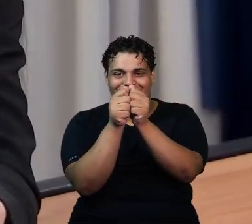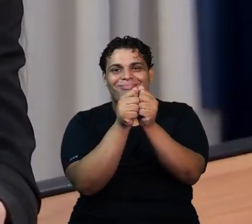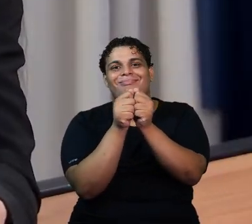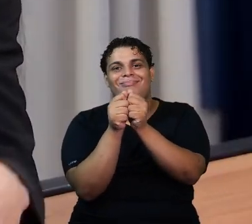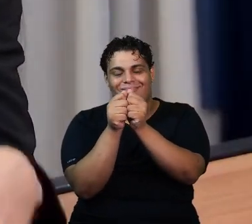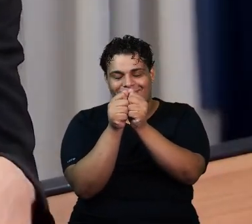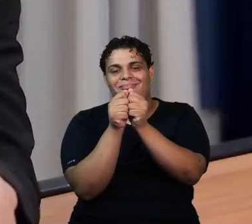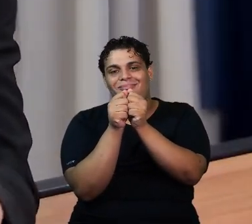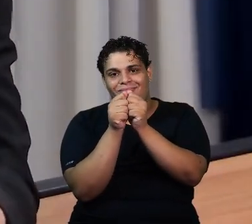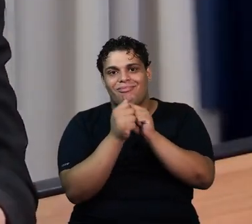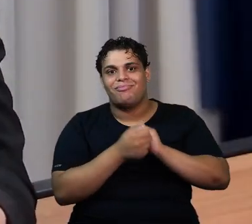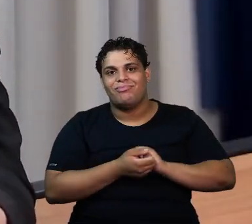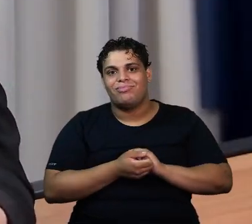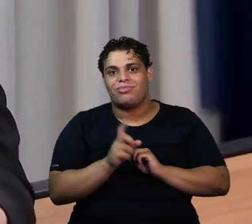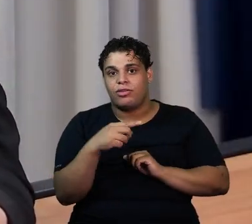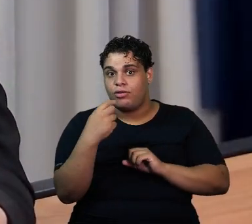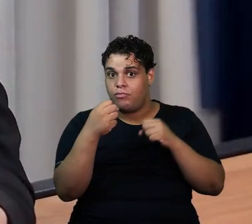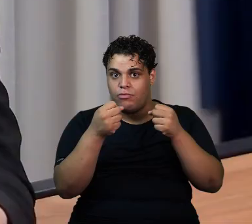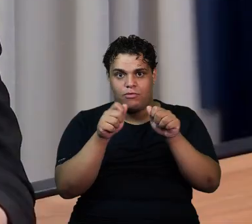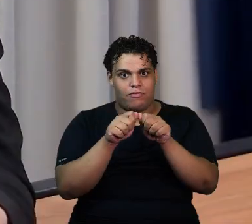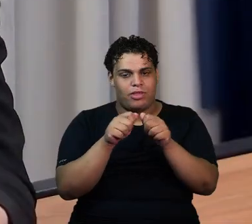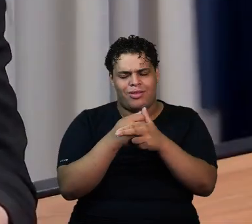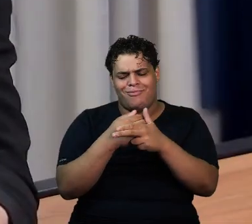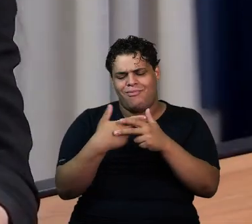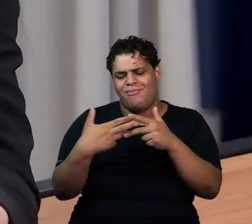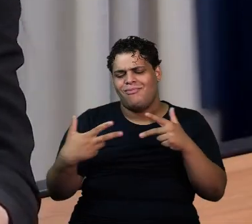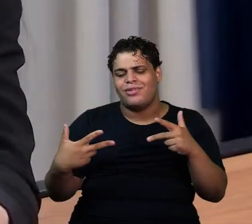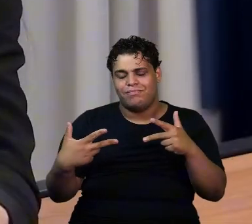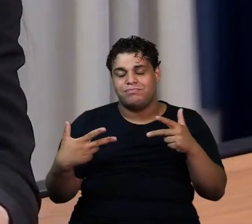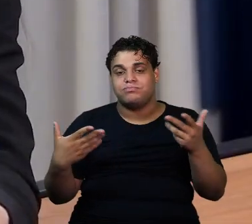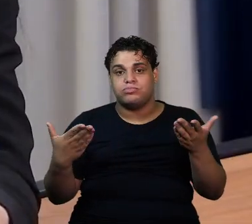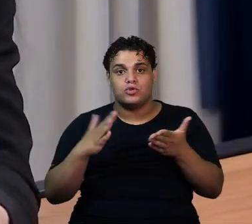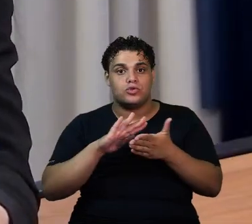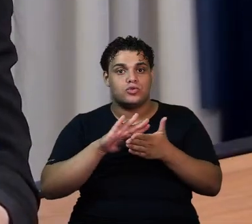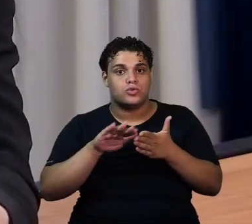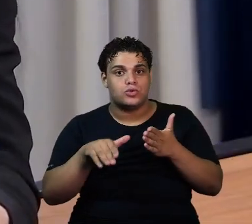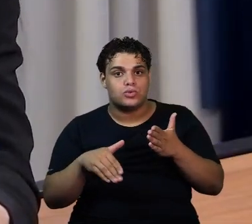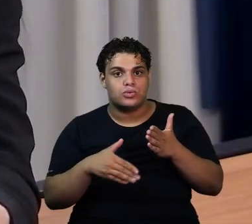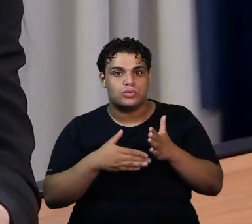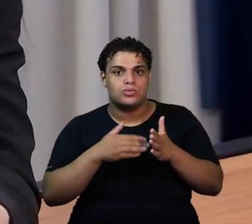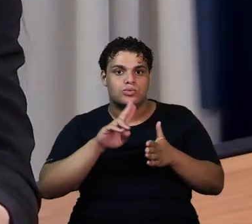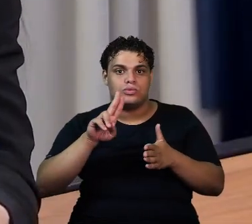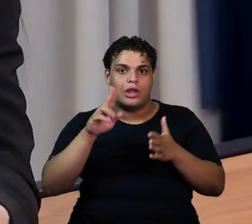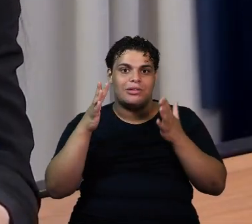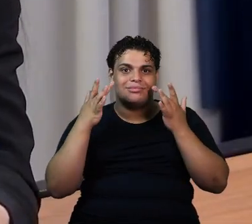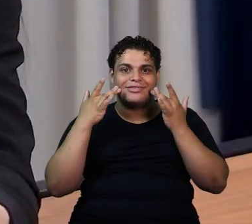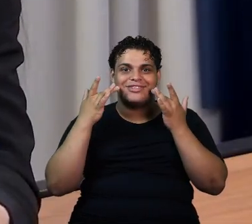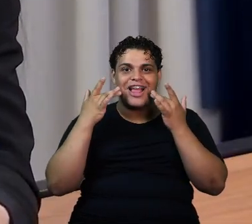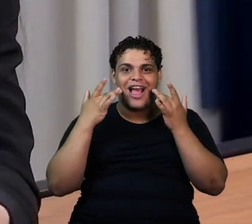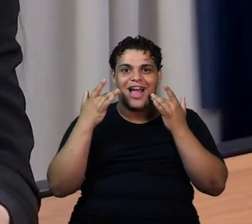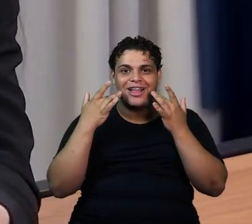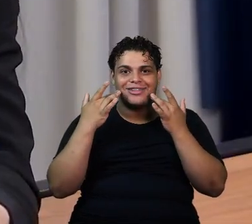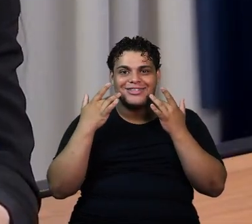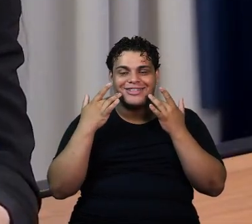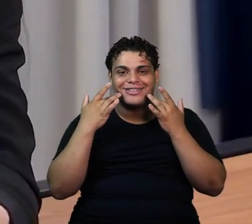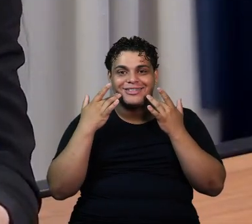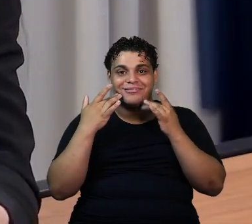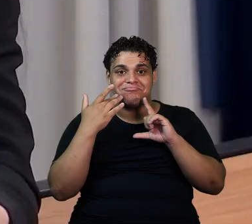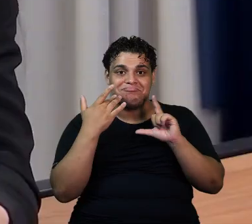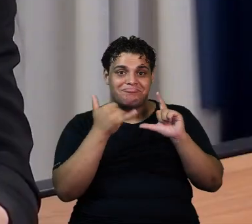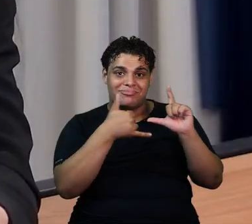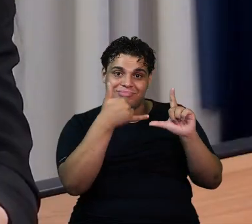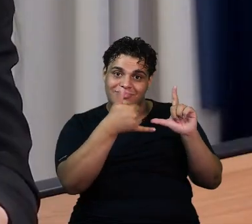muitos, e a gente pode fazer muita coisa, né, Jonas? Então, isso tudo através do teatro, com algo